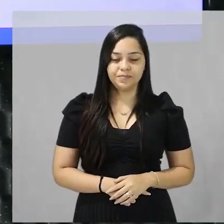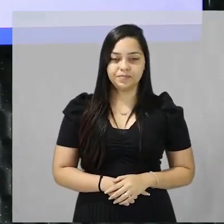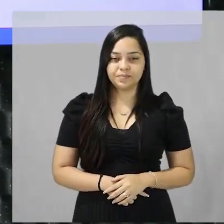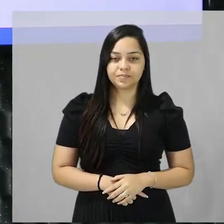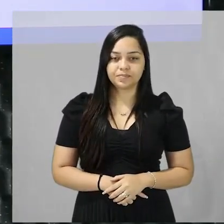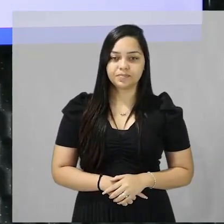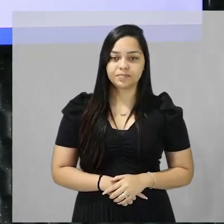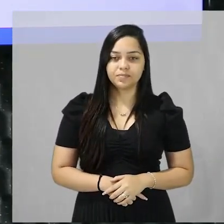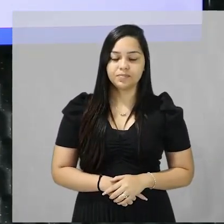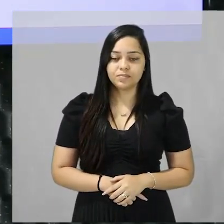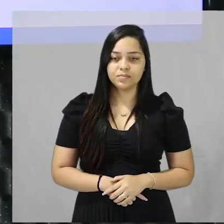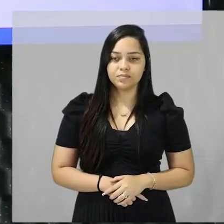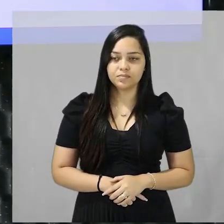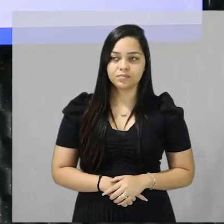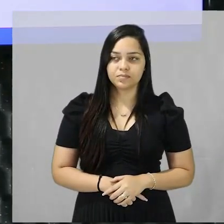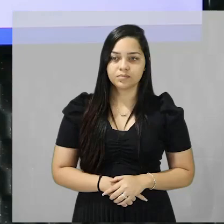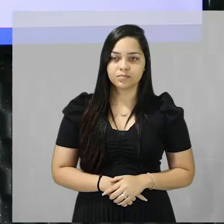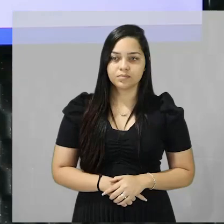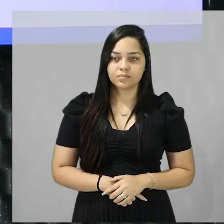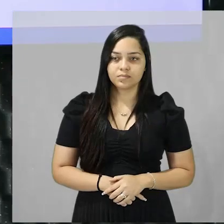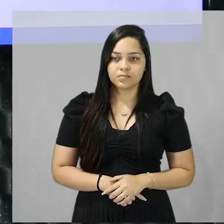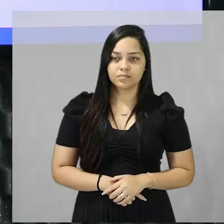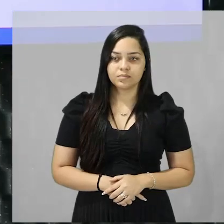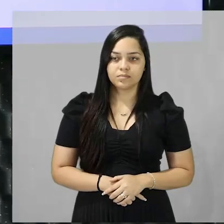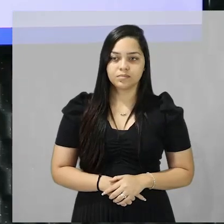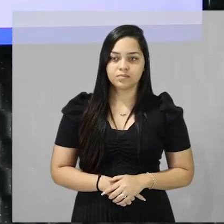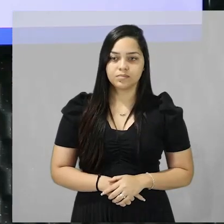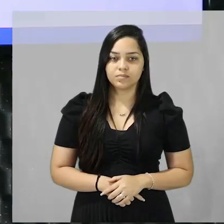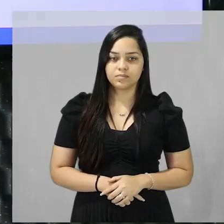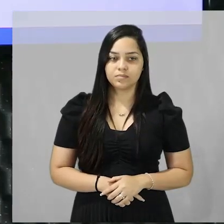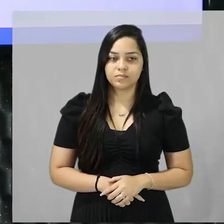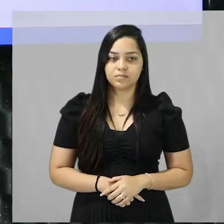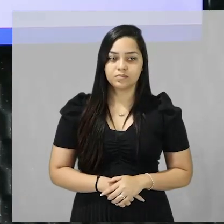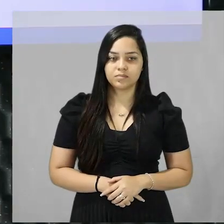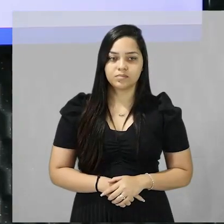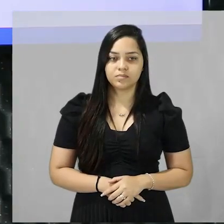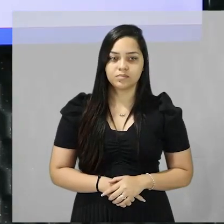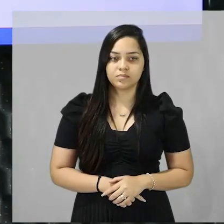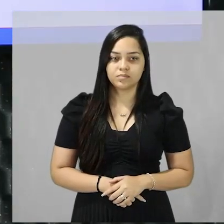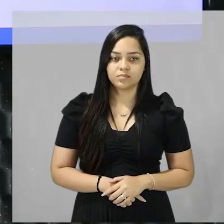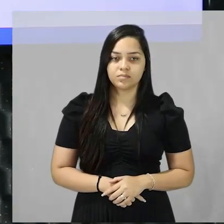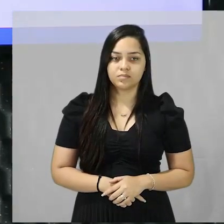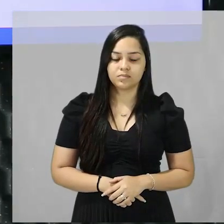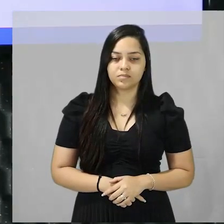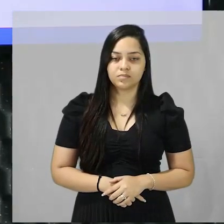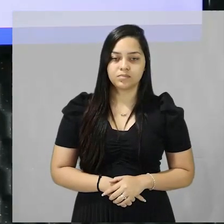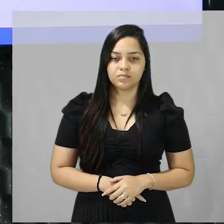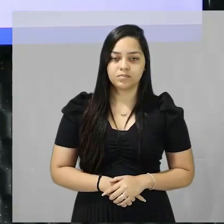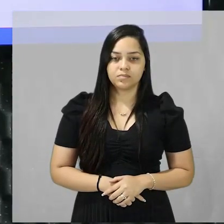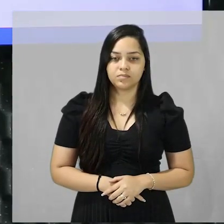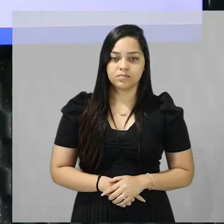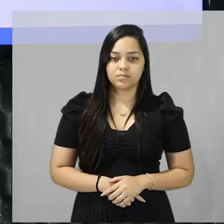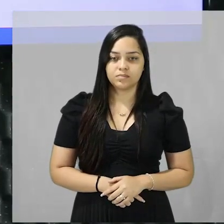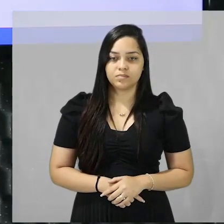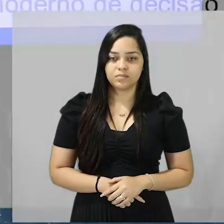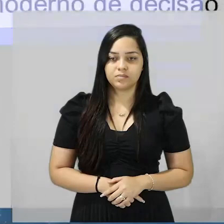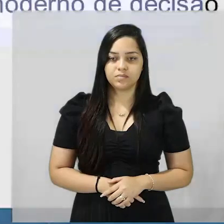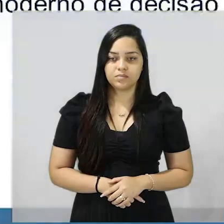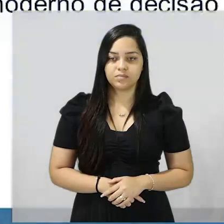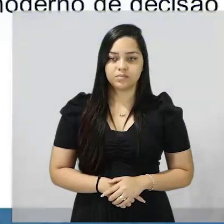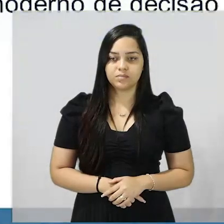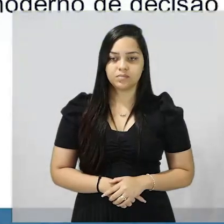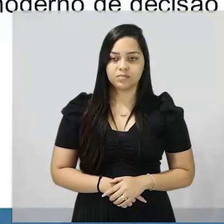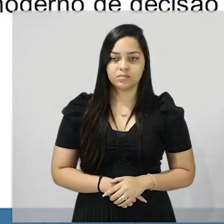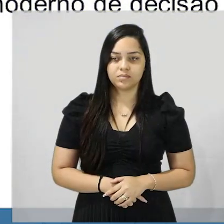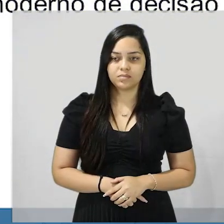um homem não é livre, ele pode apelar para o tribunal, enquanto os cidadãos do demo elegem 5